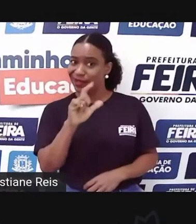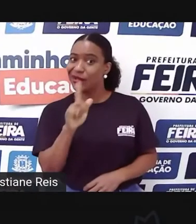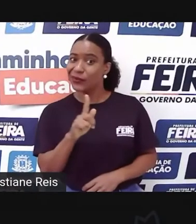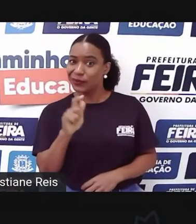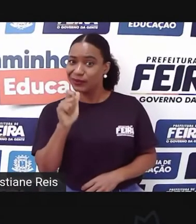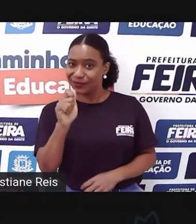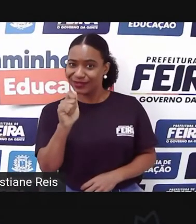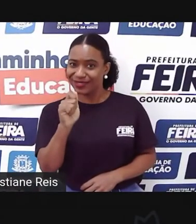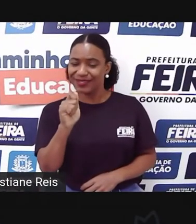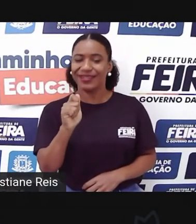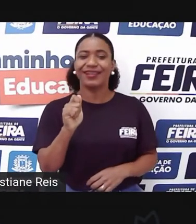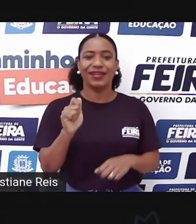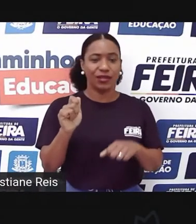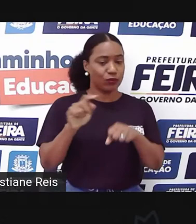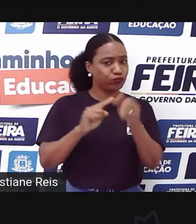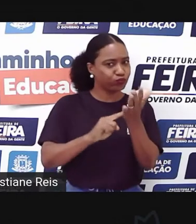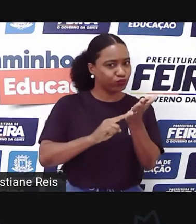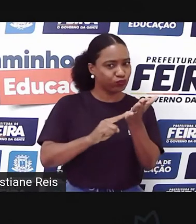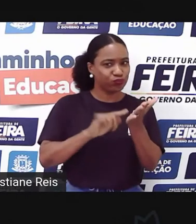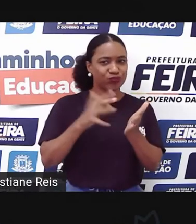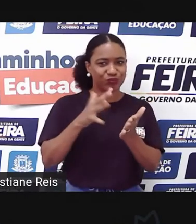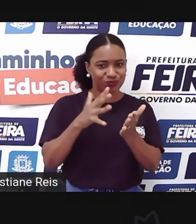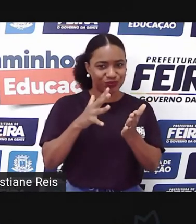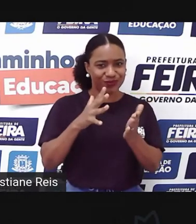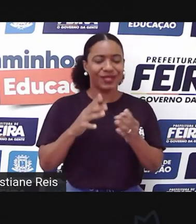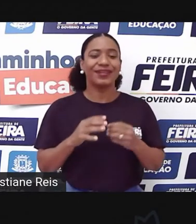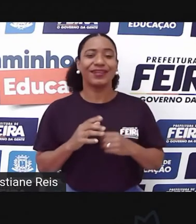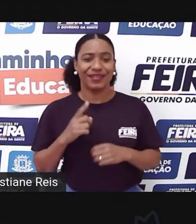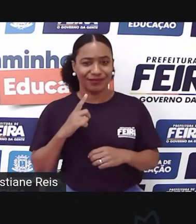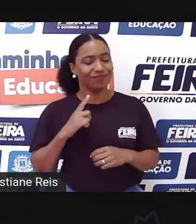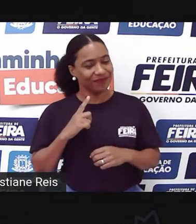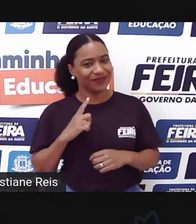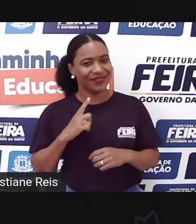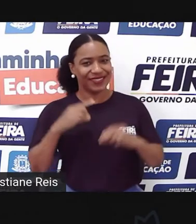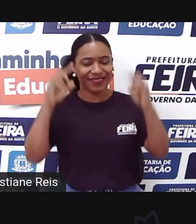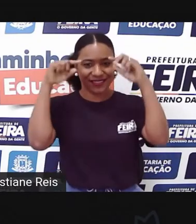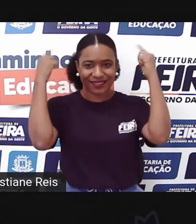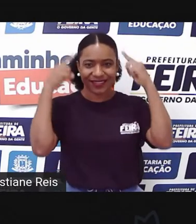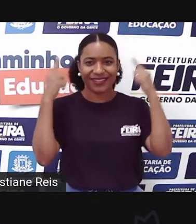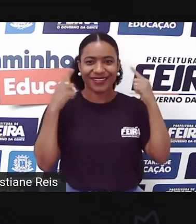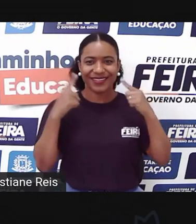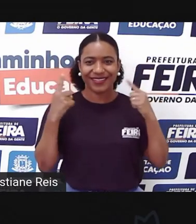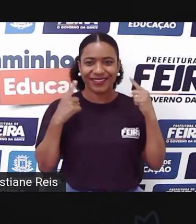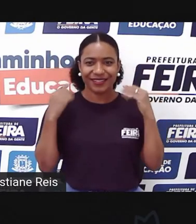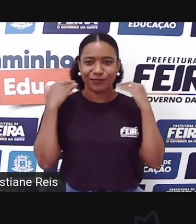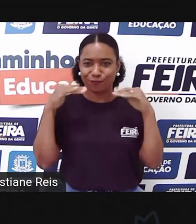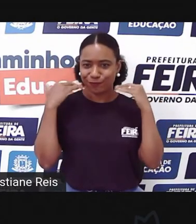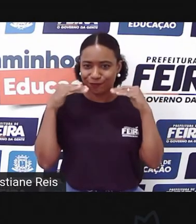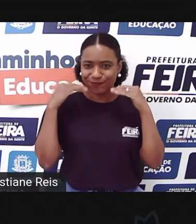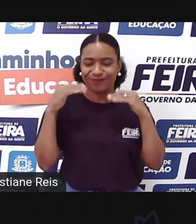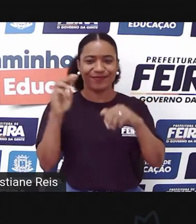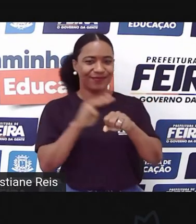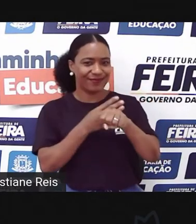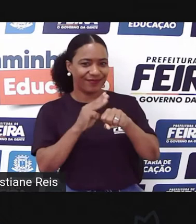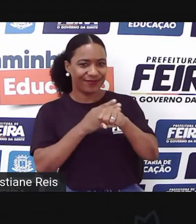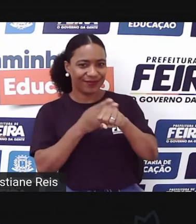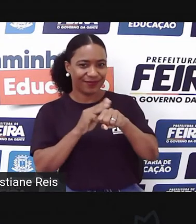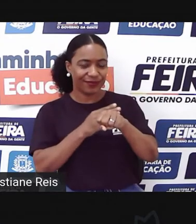tenho cabelos crespos de tamanho médio e ondulados, uso óculos com haste